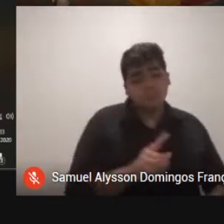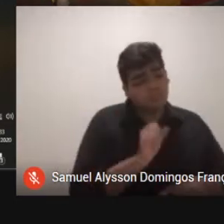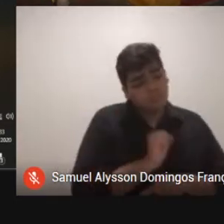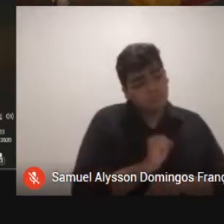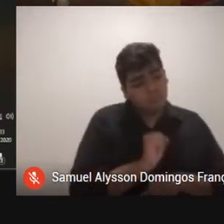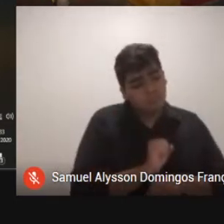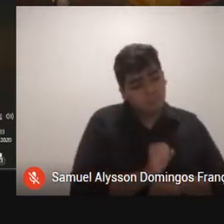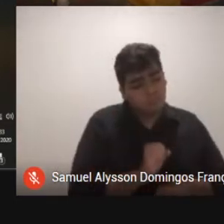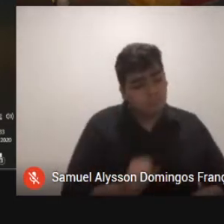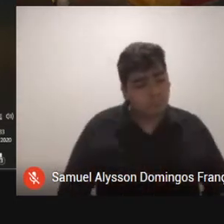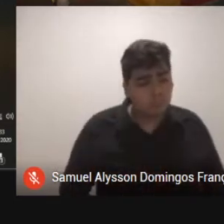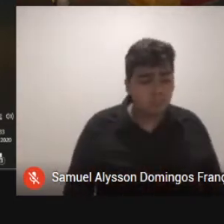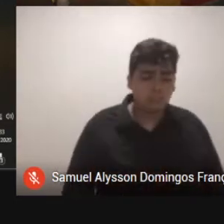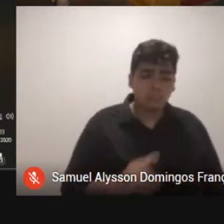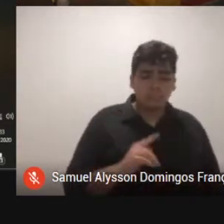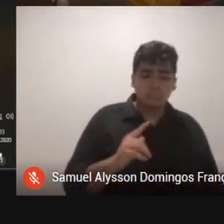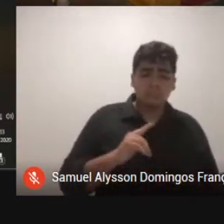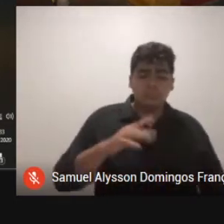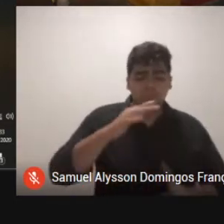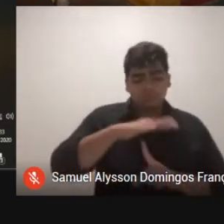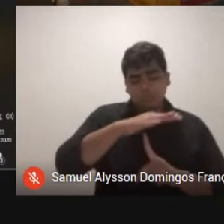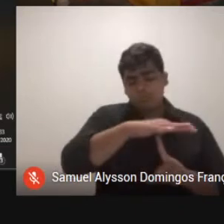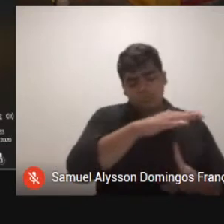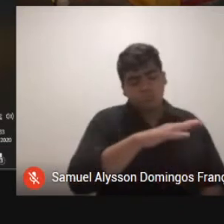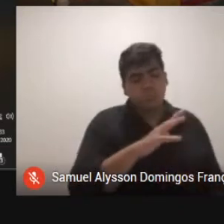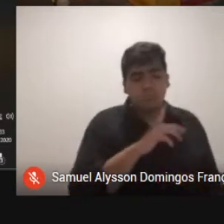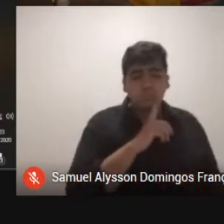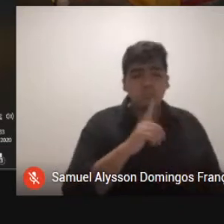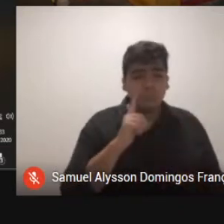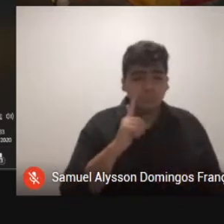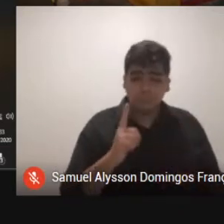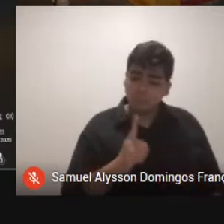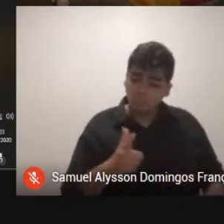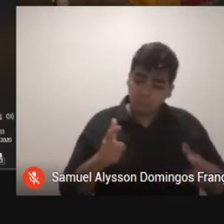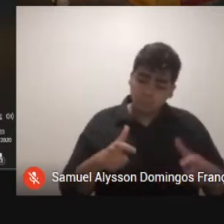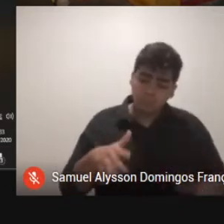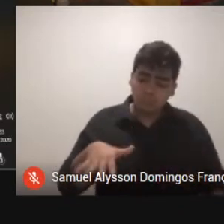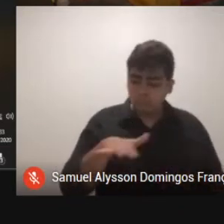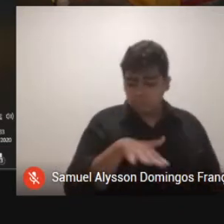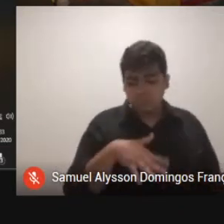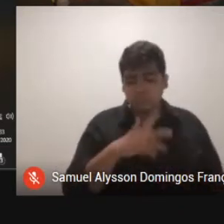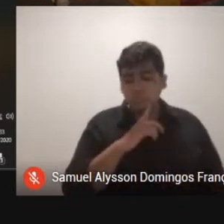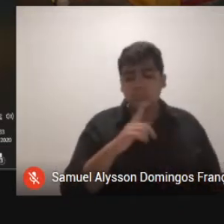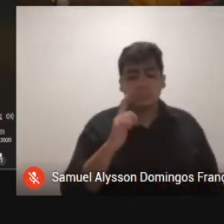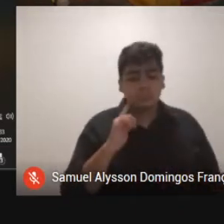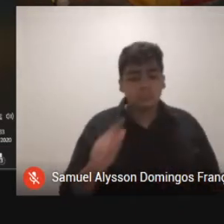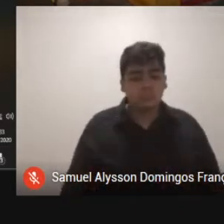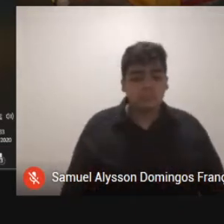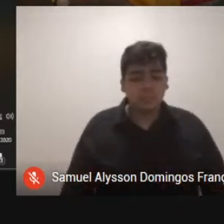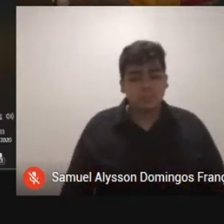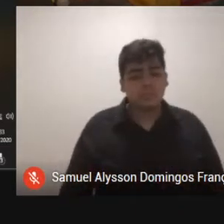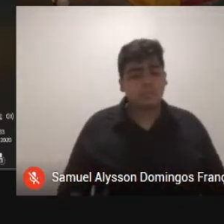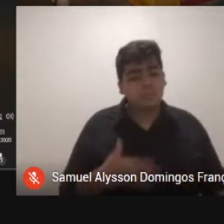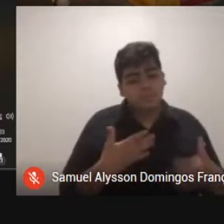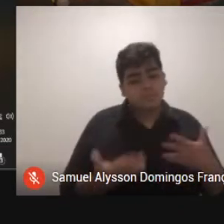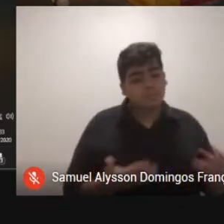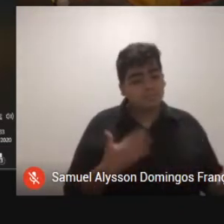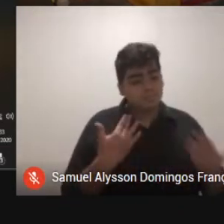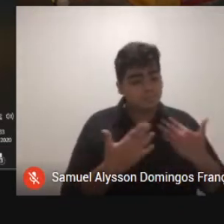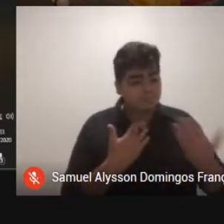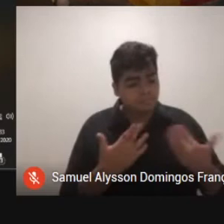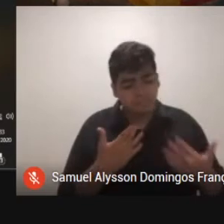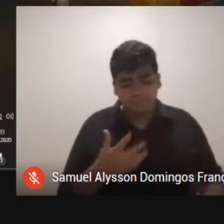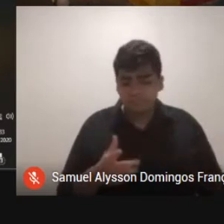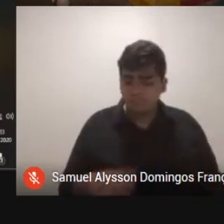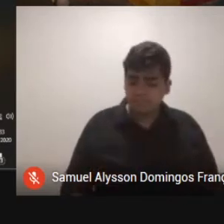ficam barraquinhas de lanche, então eles podiam ter um espaço aqui para lanchar. O convívio, a conversa. O interessante é